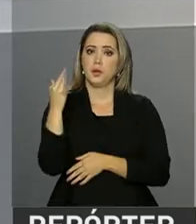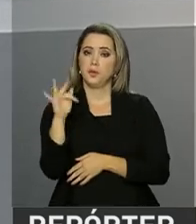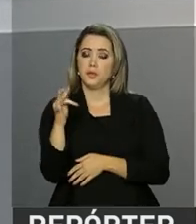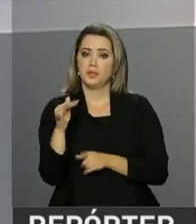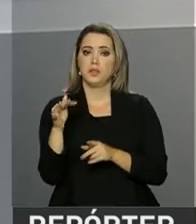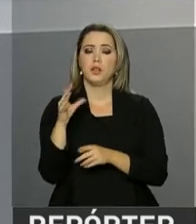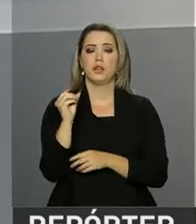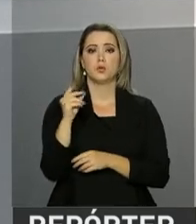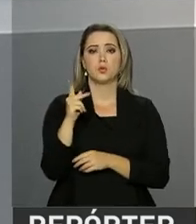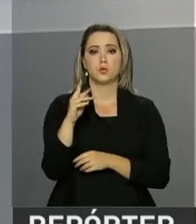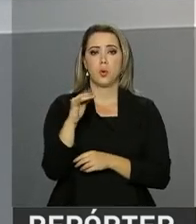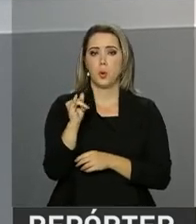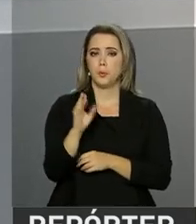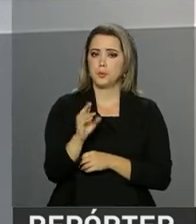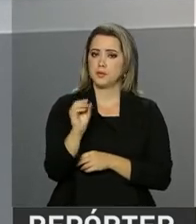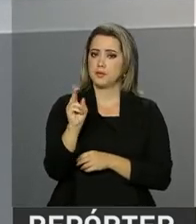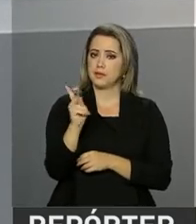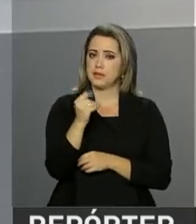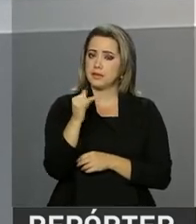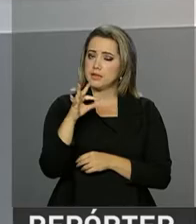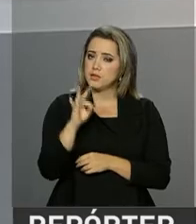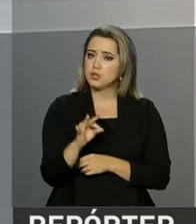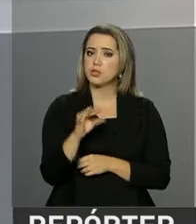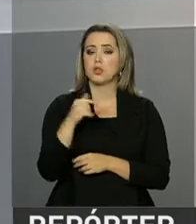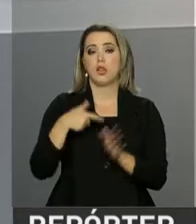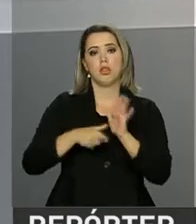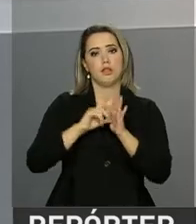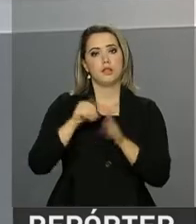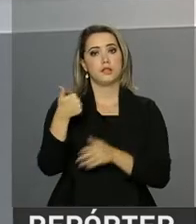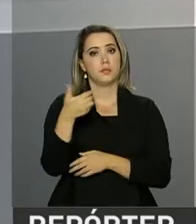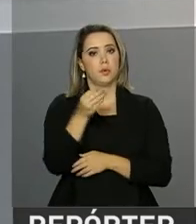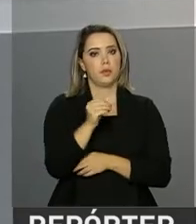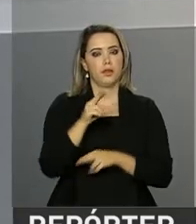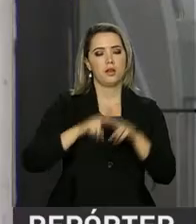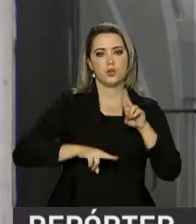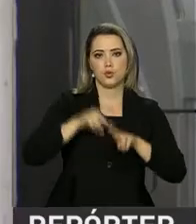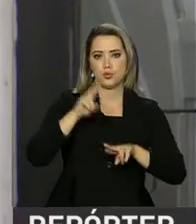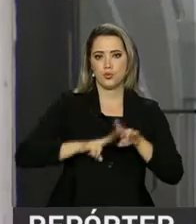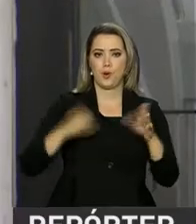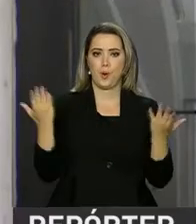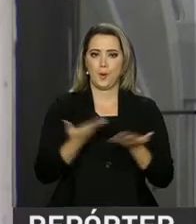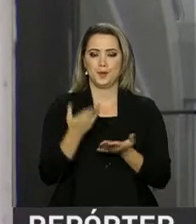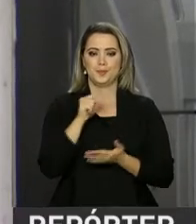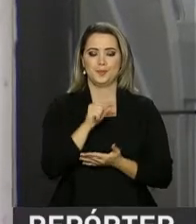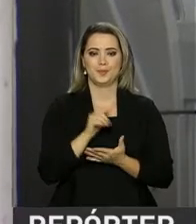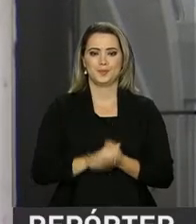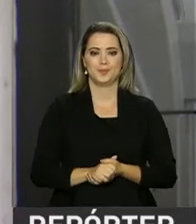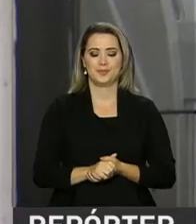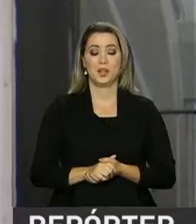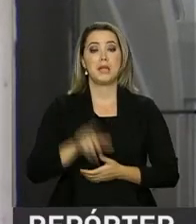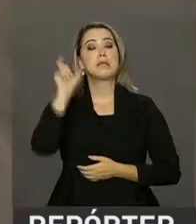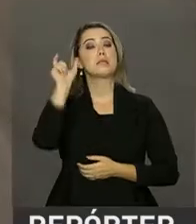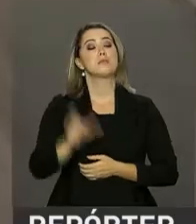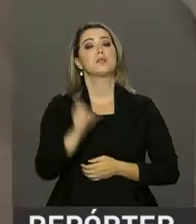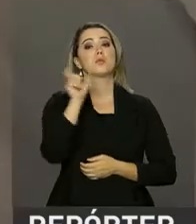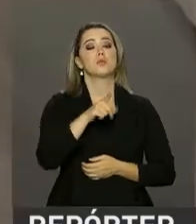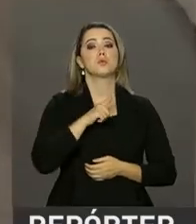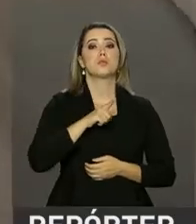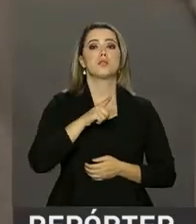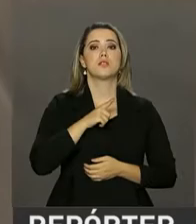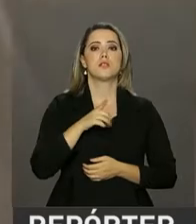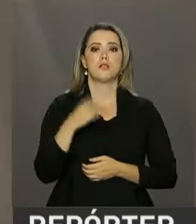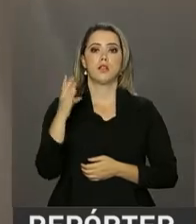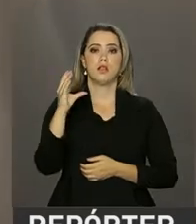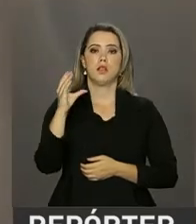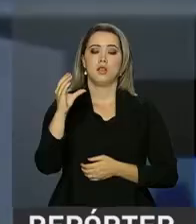christi o governo antecipou saque para o dia 10 de junho os trabalhadores que têm contas inativas